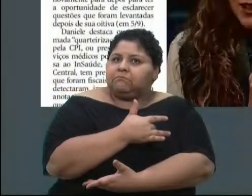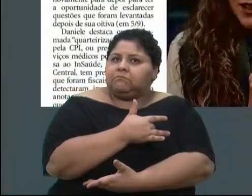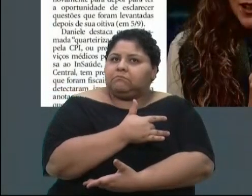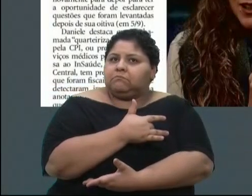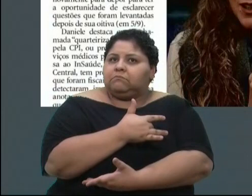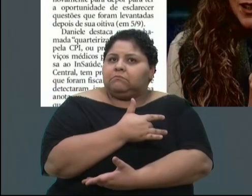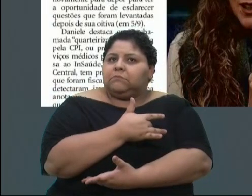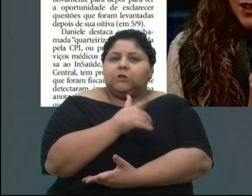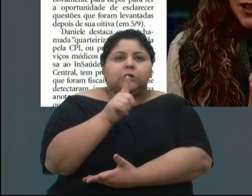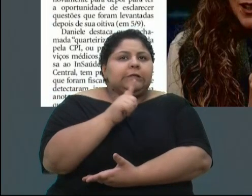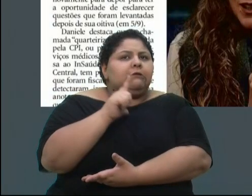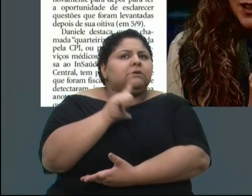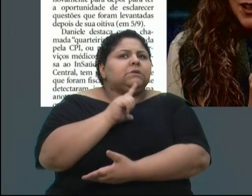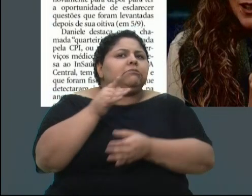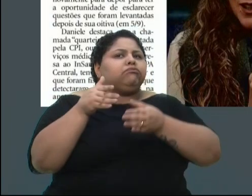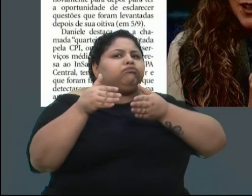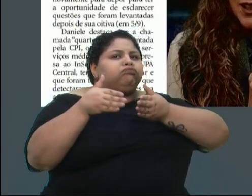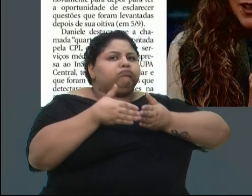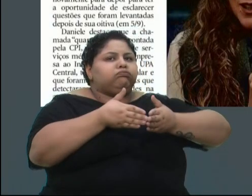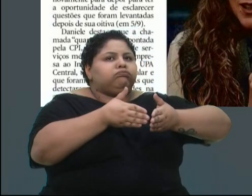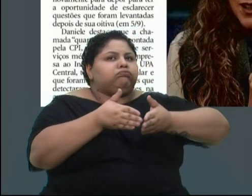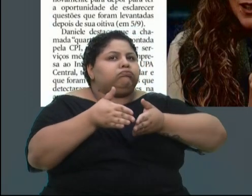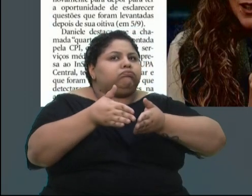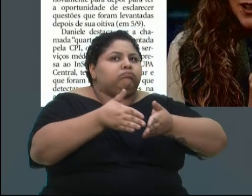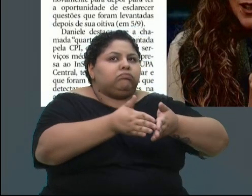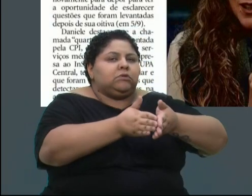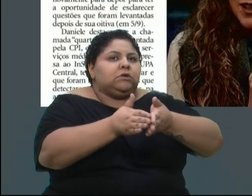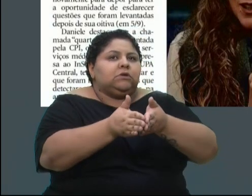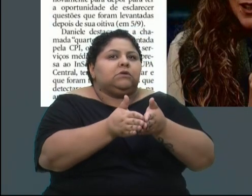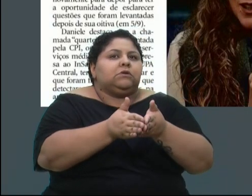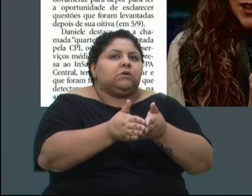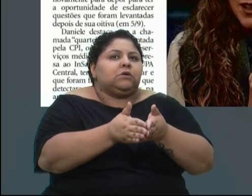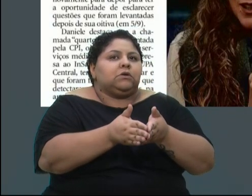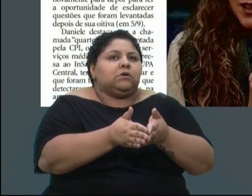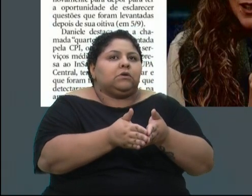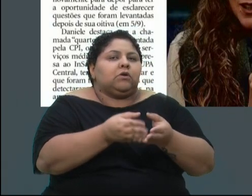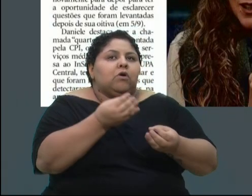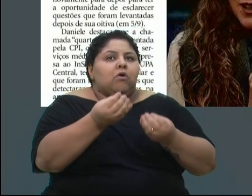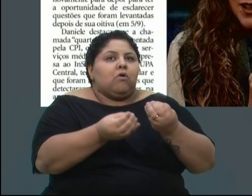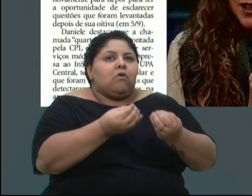não está conduzindo de acordo que tem que ser nessa secretaria.